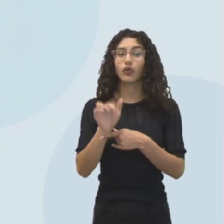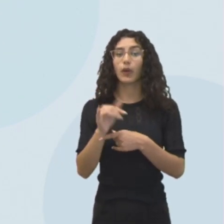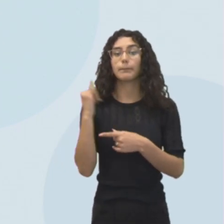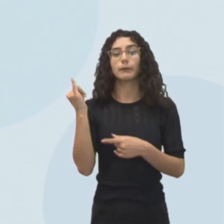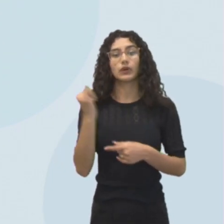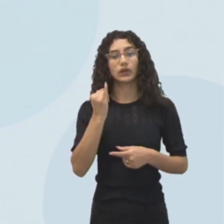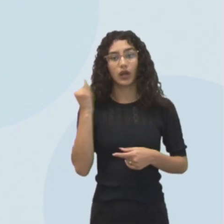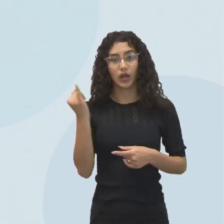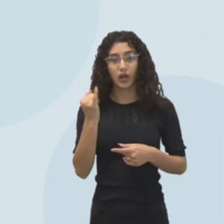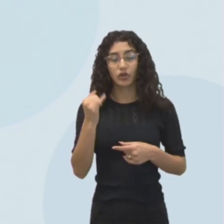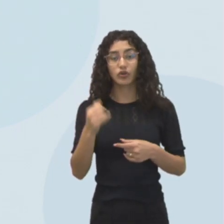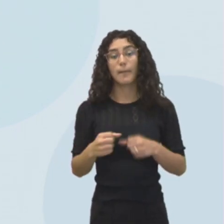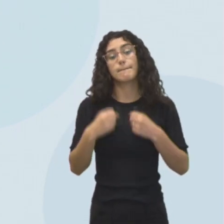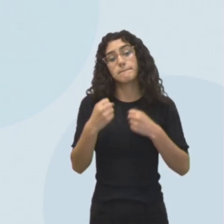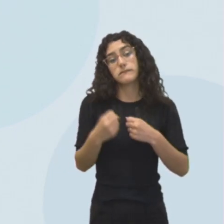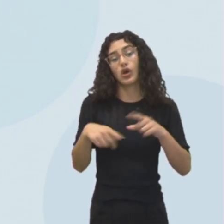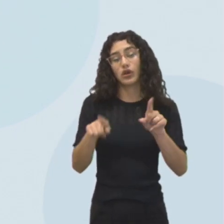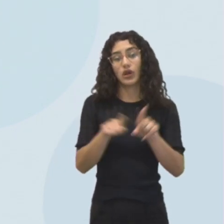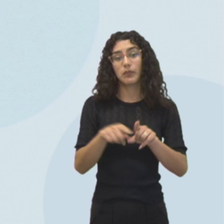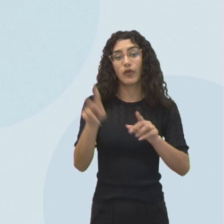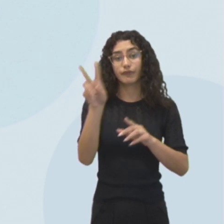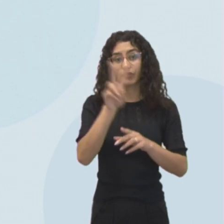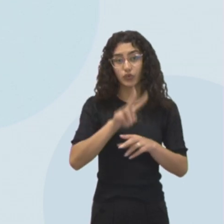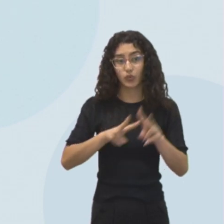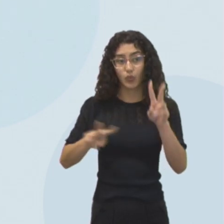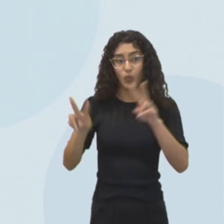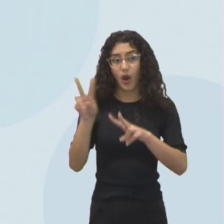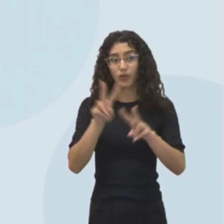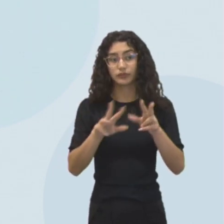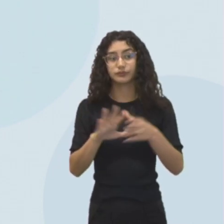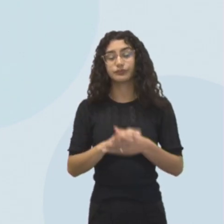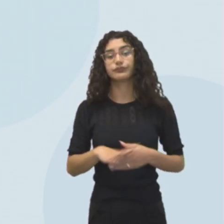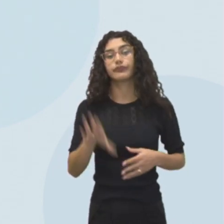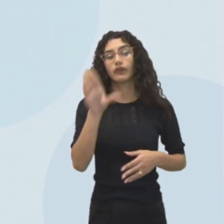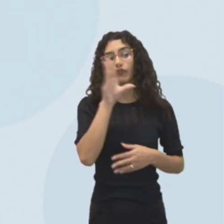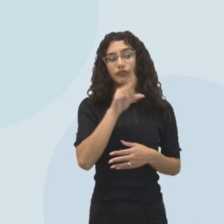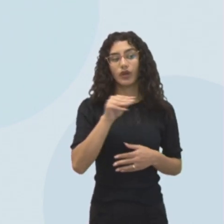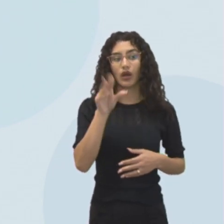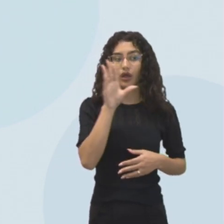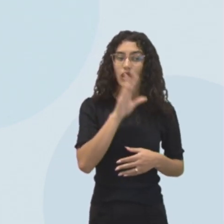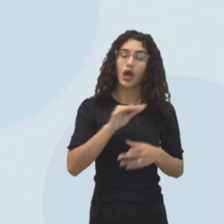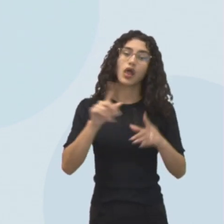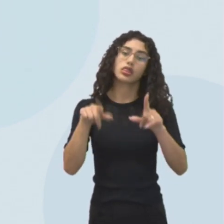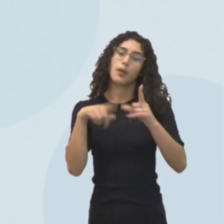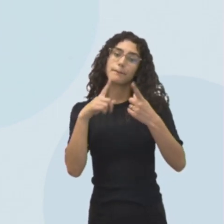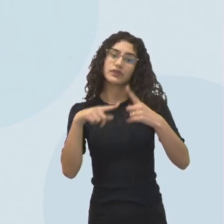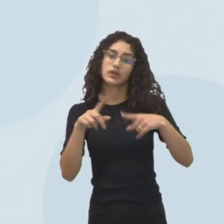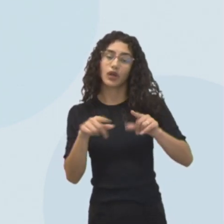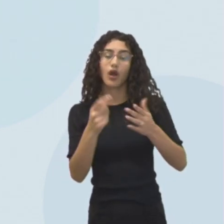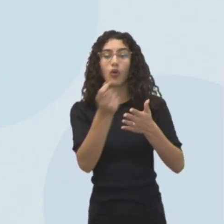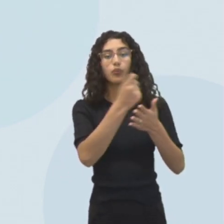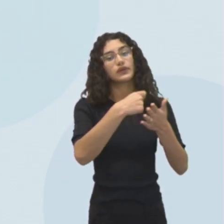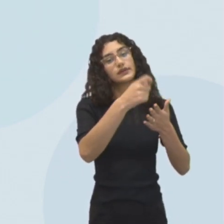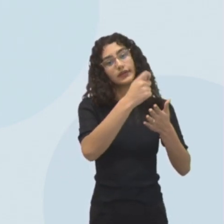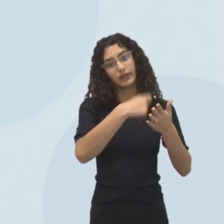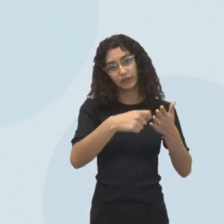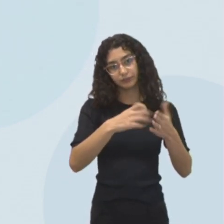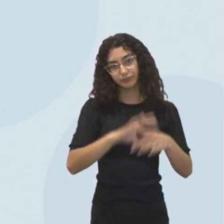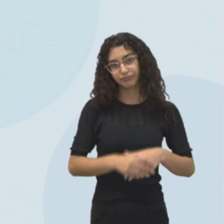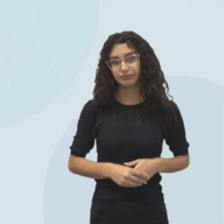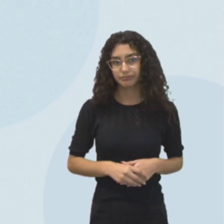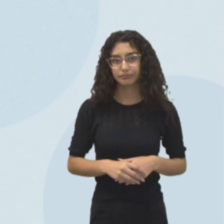sensorial. Ele pode ser também visual, uma linguagem falada, uma linguagem musical e uma linguagem